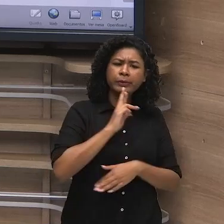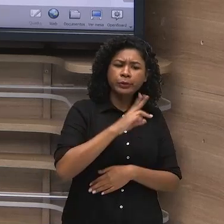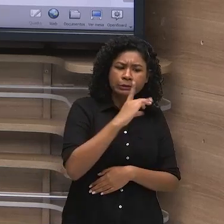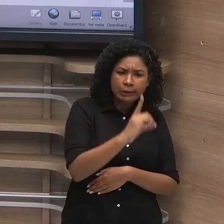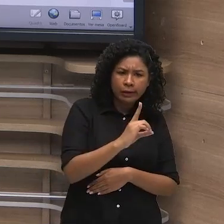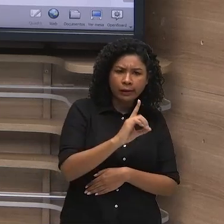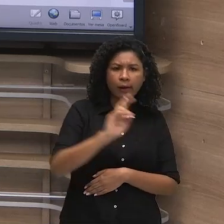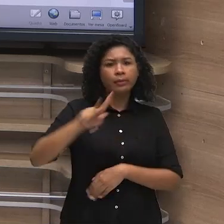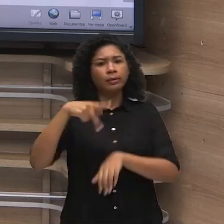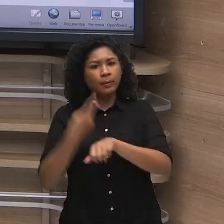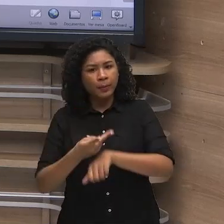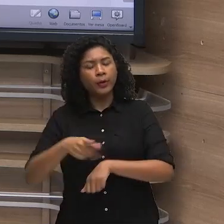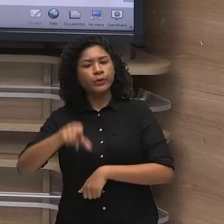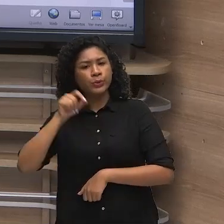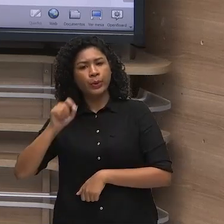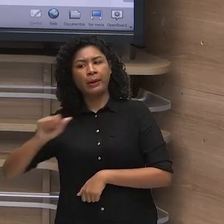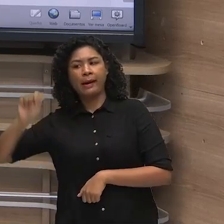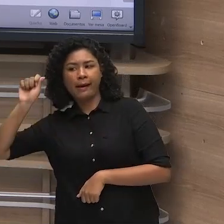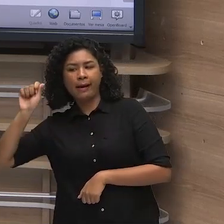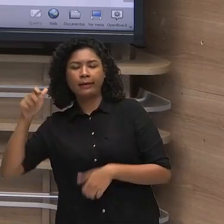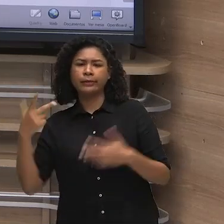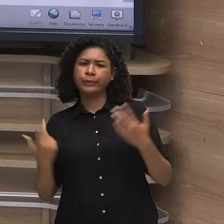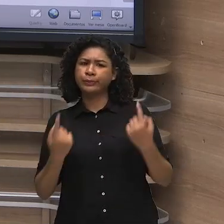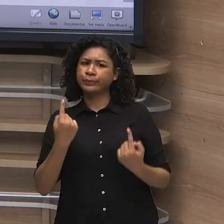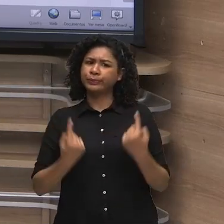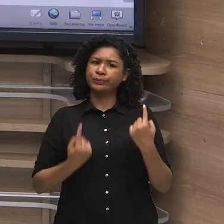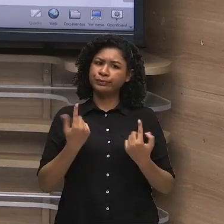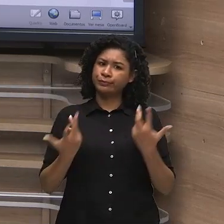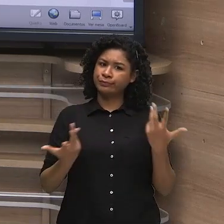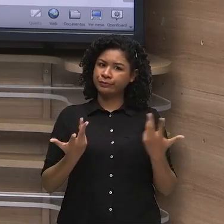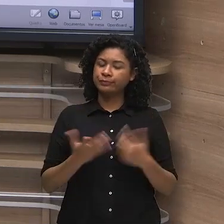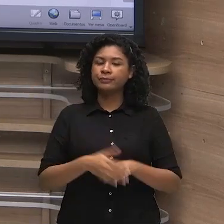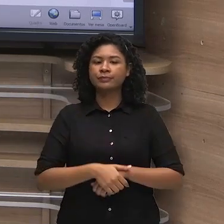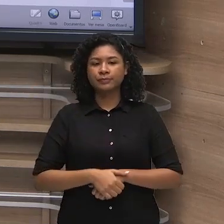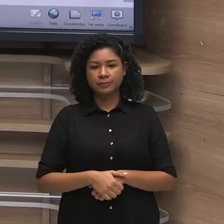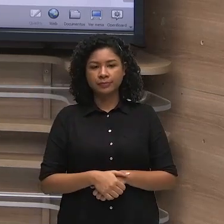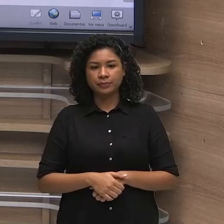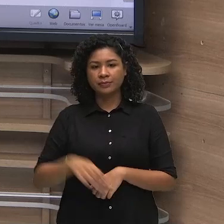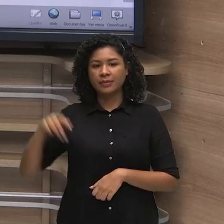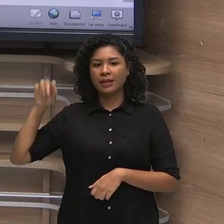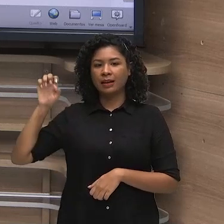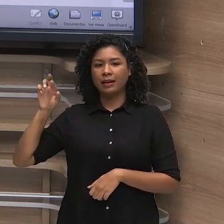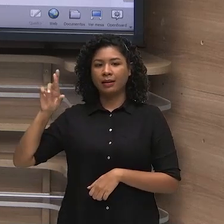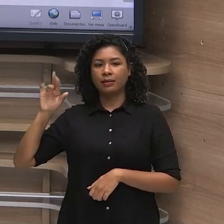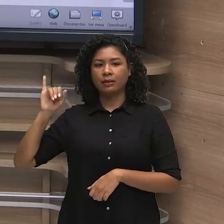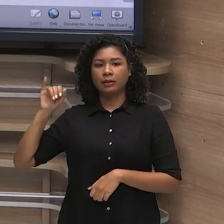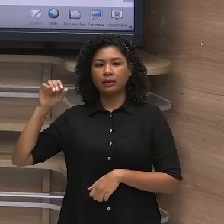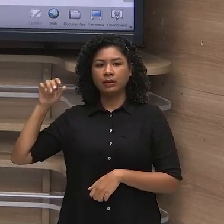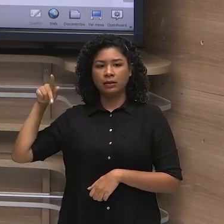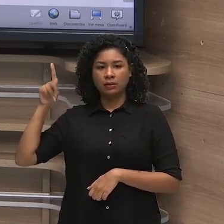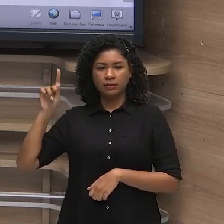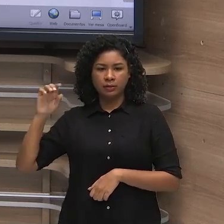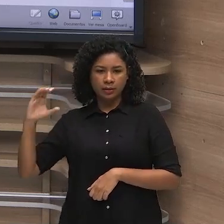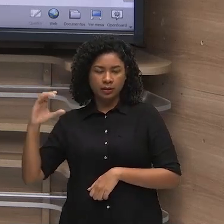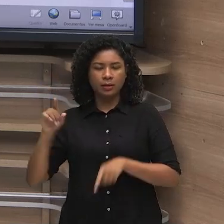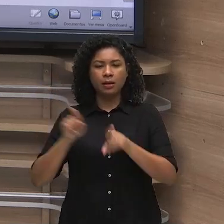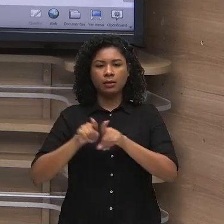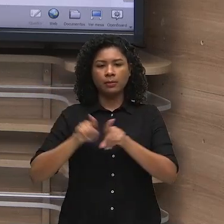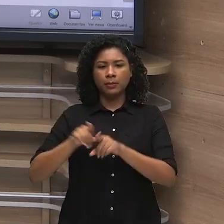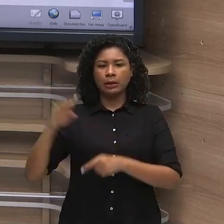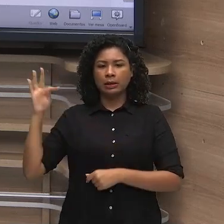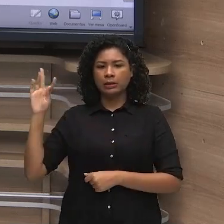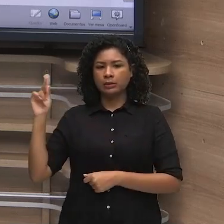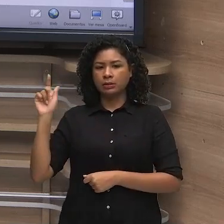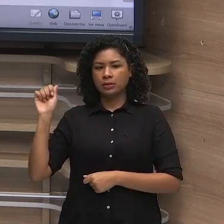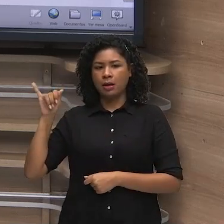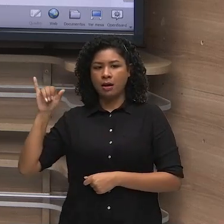Cauã mandou para nós 2 respostas, hein? Eric, também letra D. Thaís, também letra D. Então vocês estão